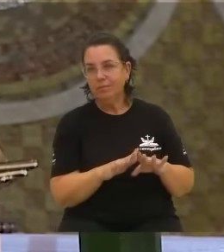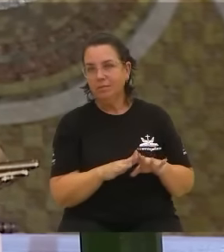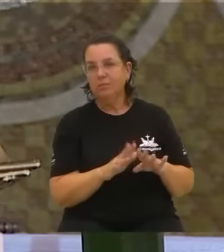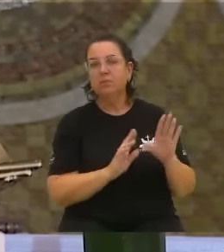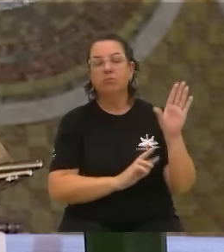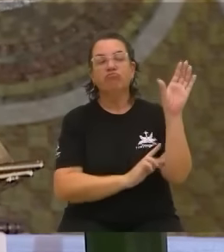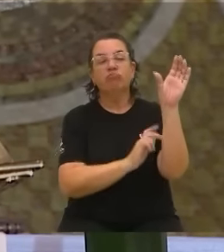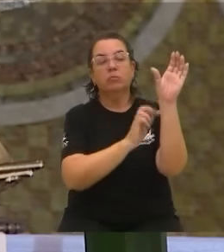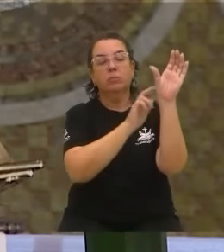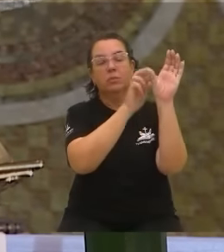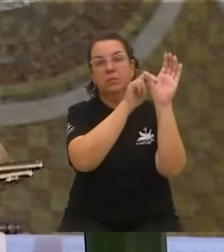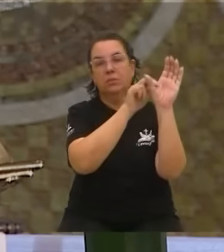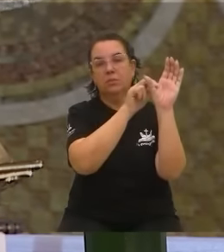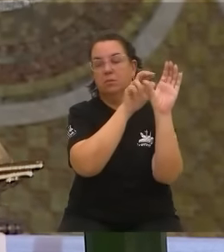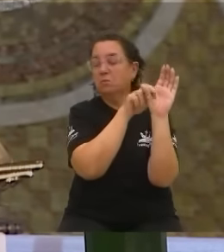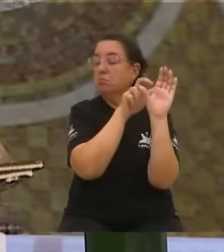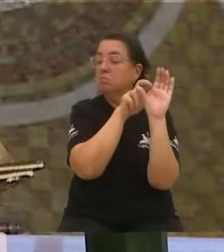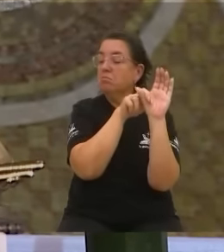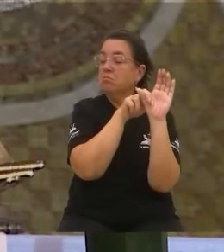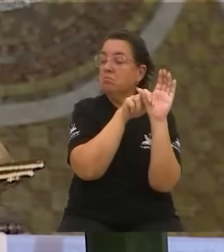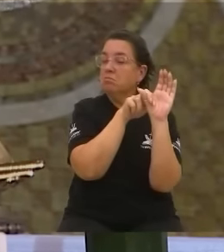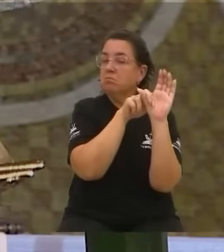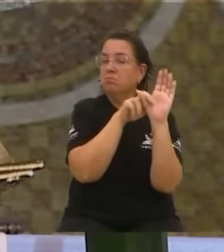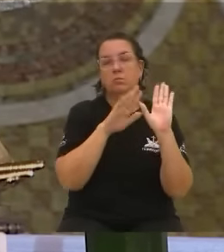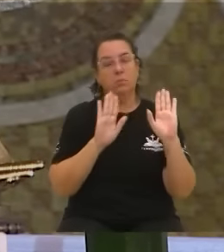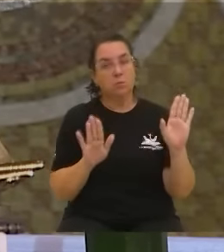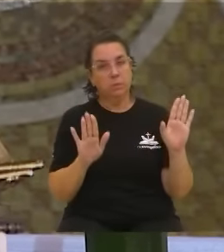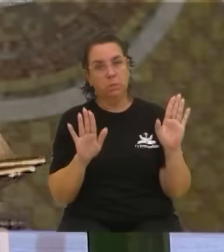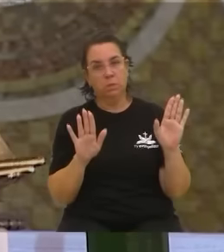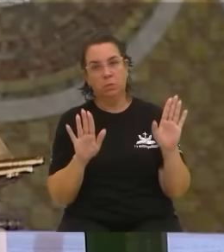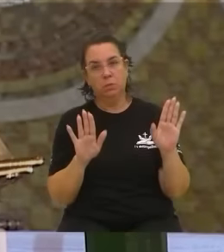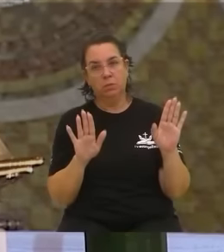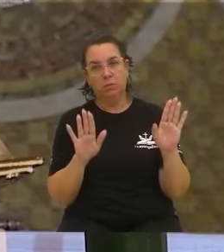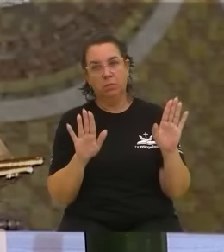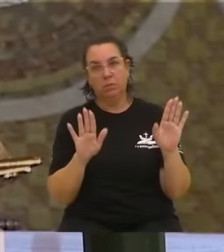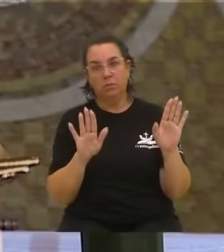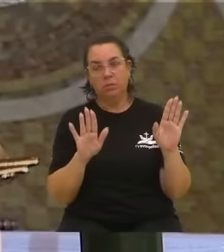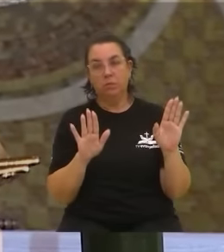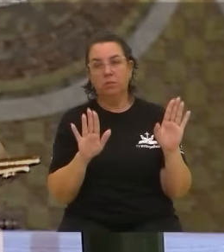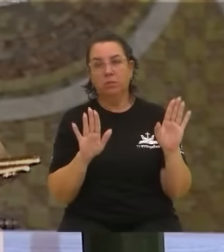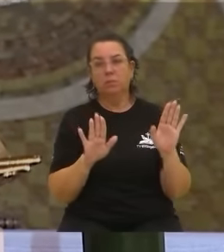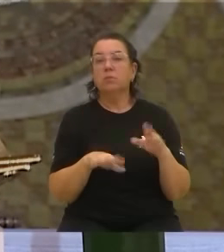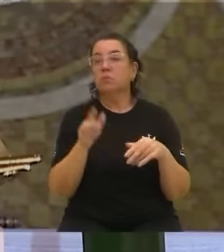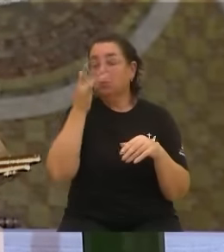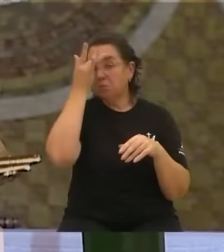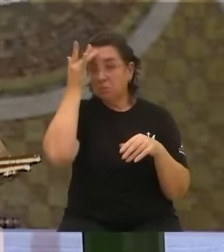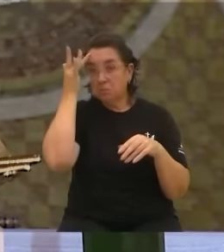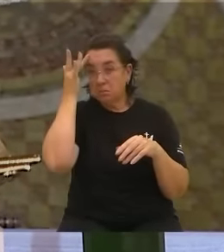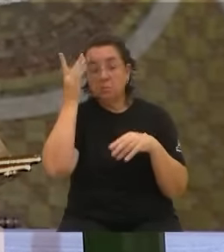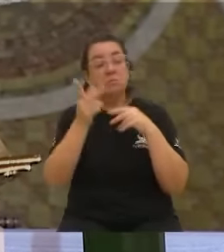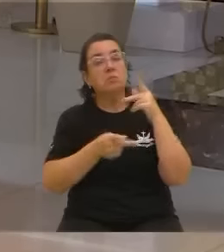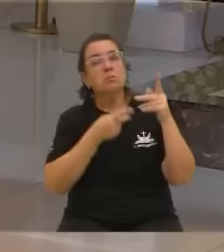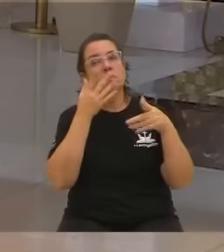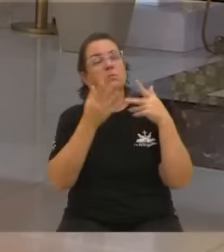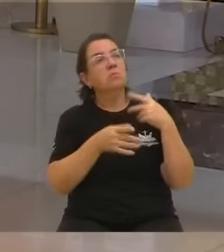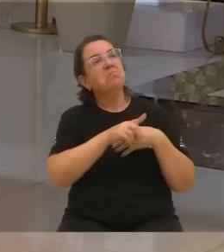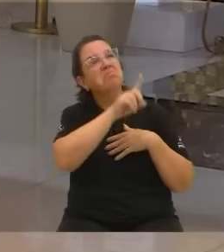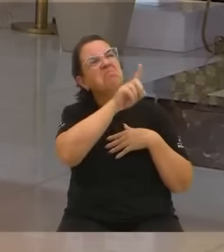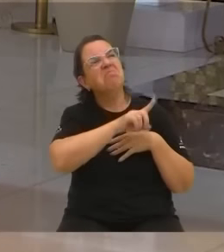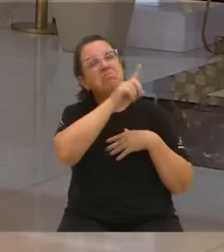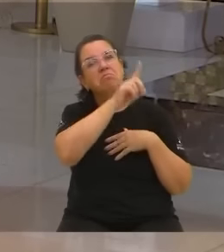Subir numa árvore, trepar numa árvore. Certamente deve ter ouvido daquela multidão: olha o Nanico